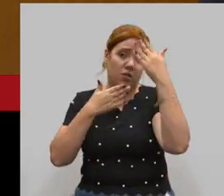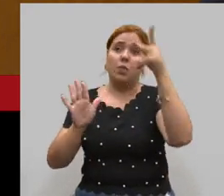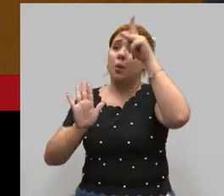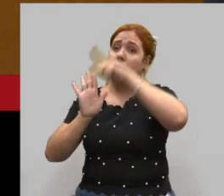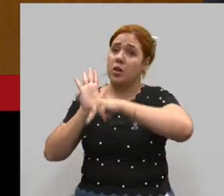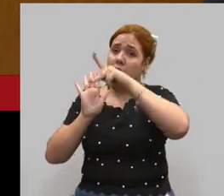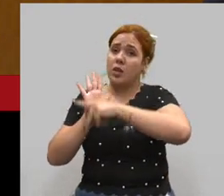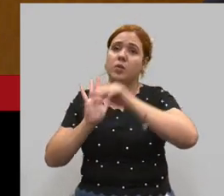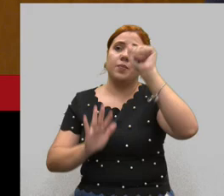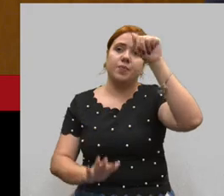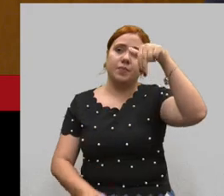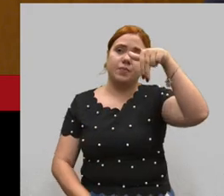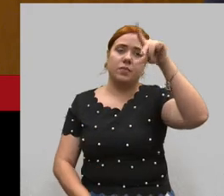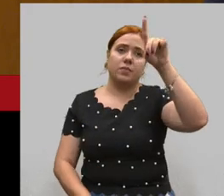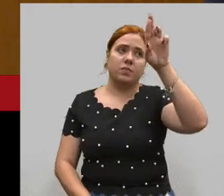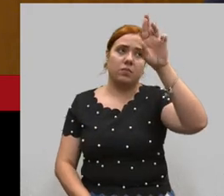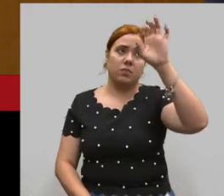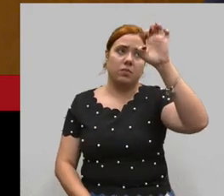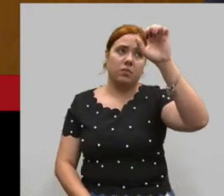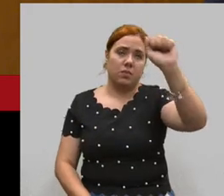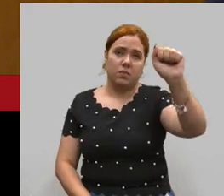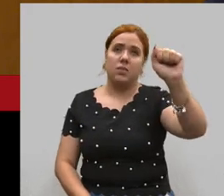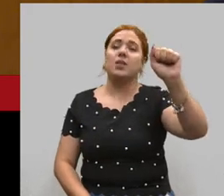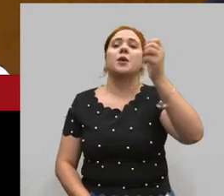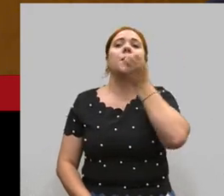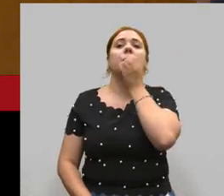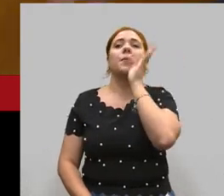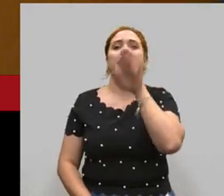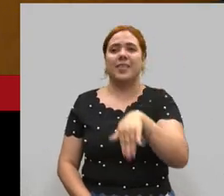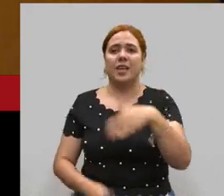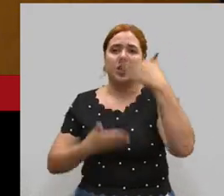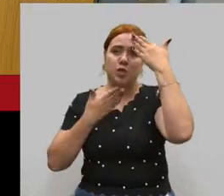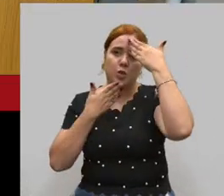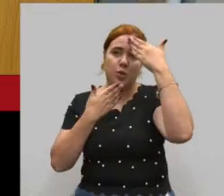vez e é isso Boa